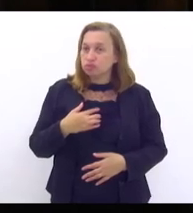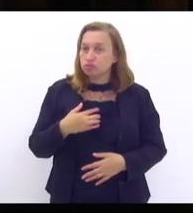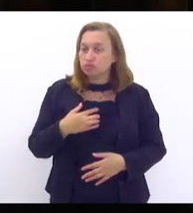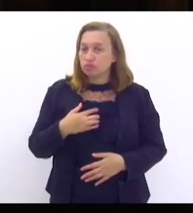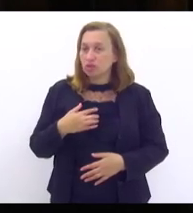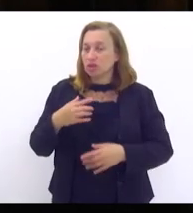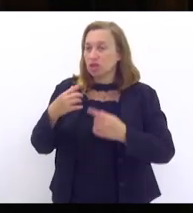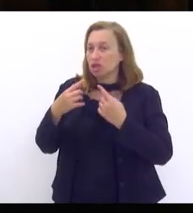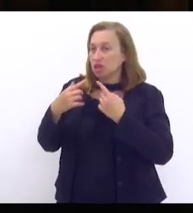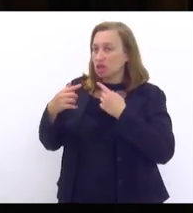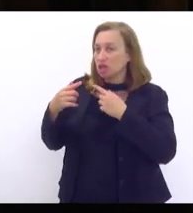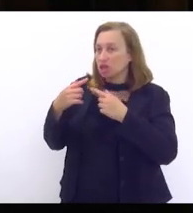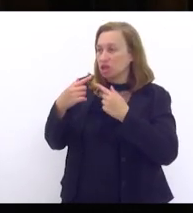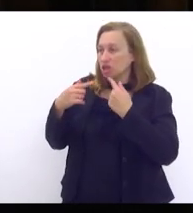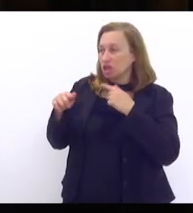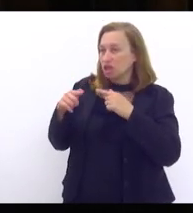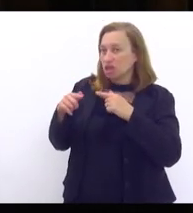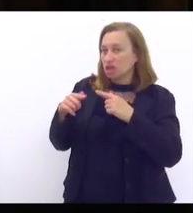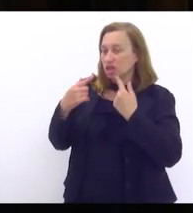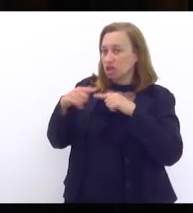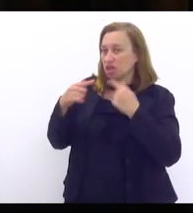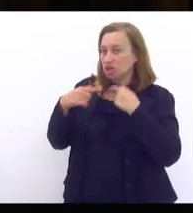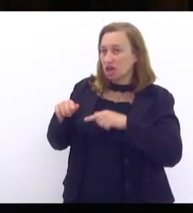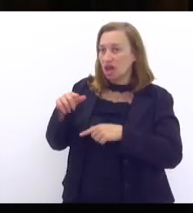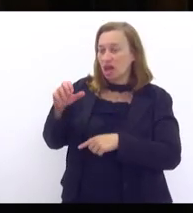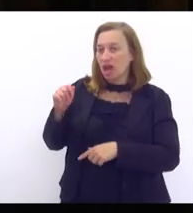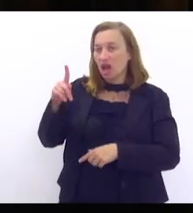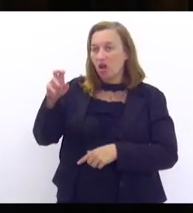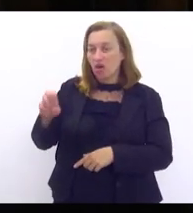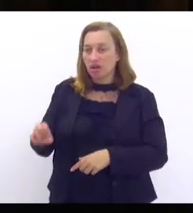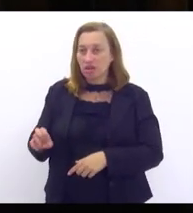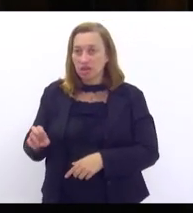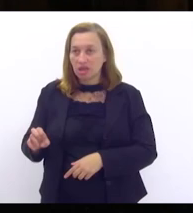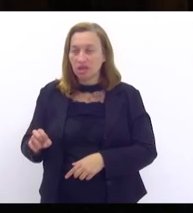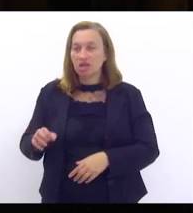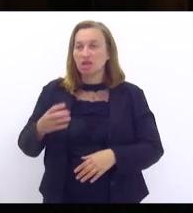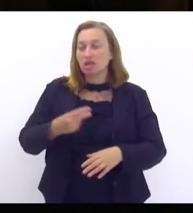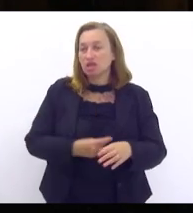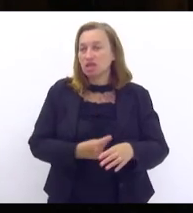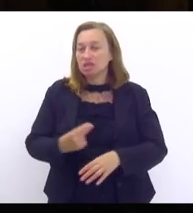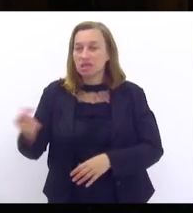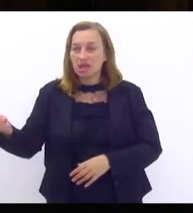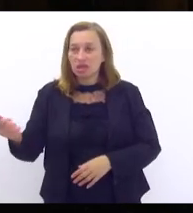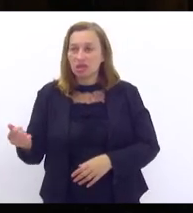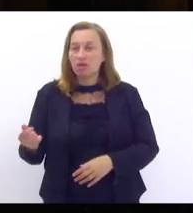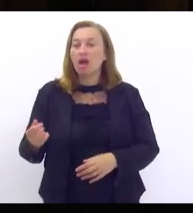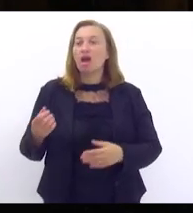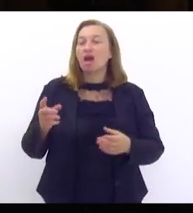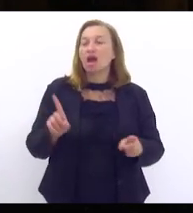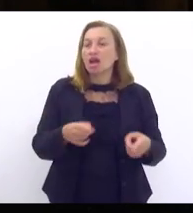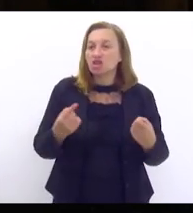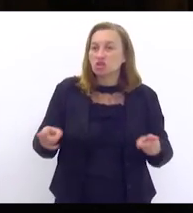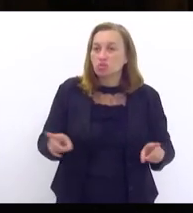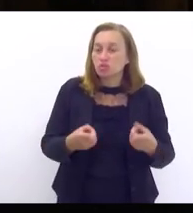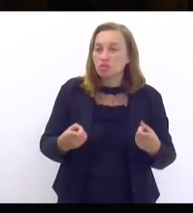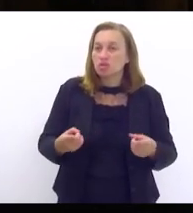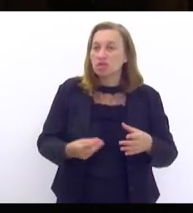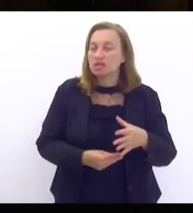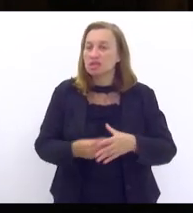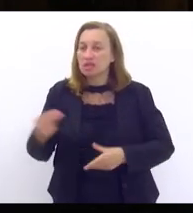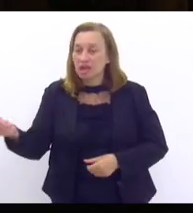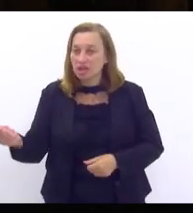Alok. Ele já foi embora, a música já saiu lá de Copacabana. E os assaltos, os arrastões